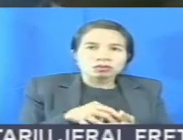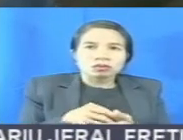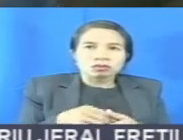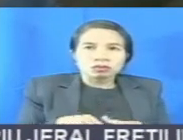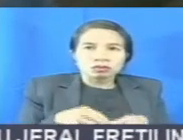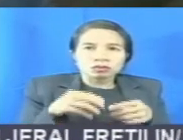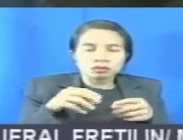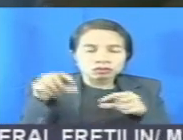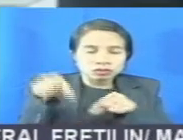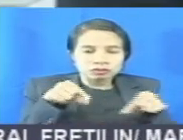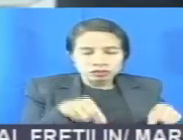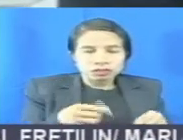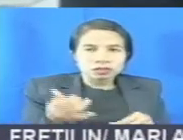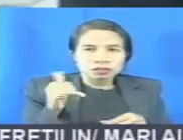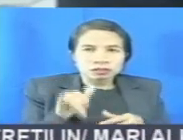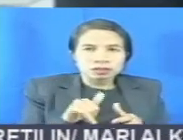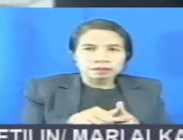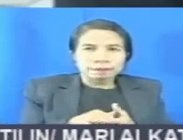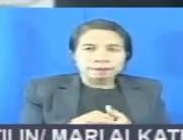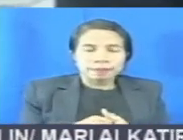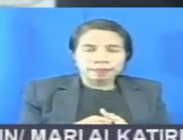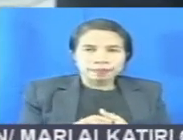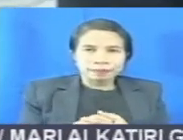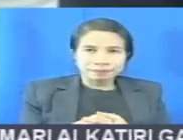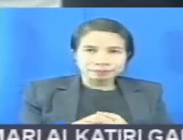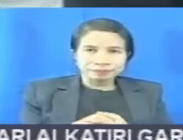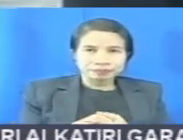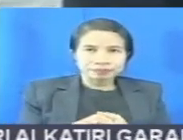deficientes. Manuel Guzmão, Lucas da Costa ba RTTL.